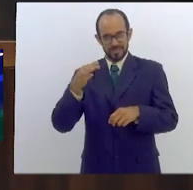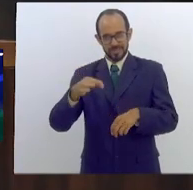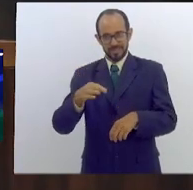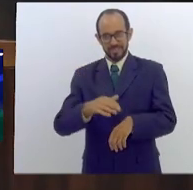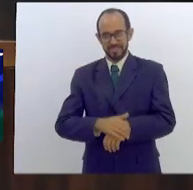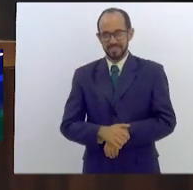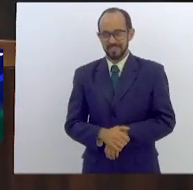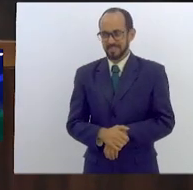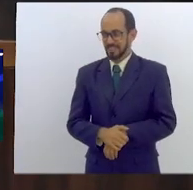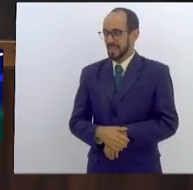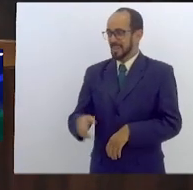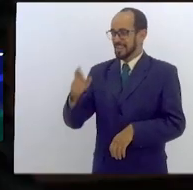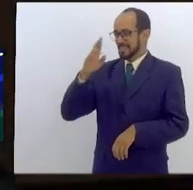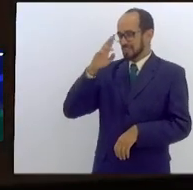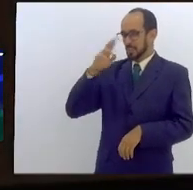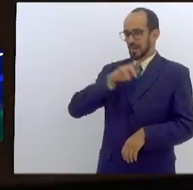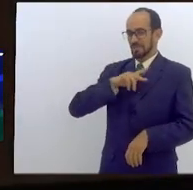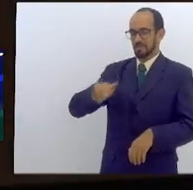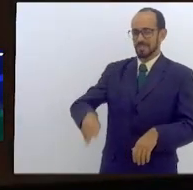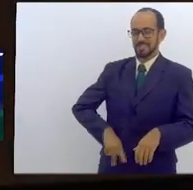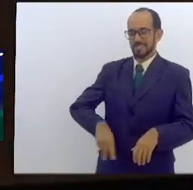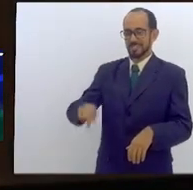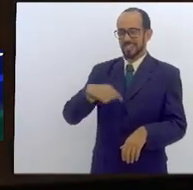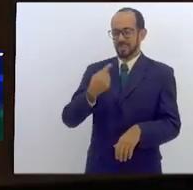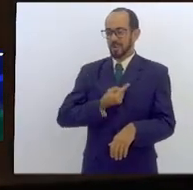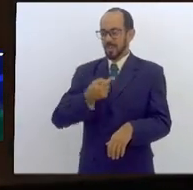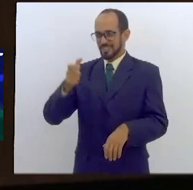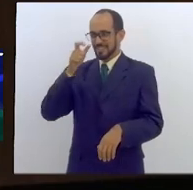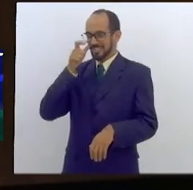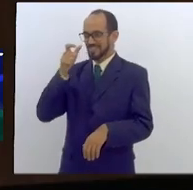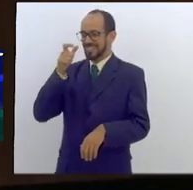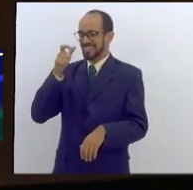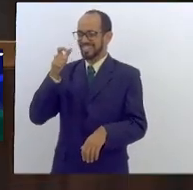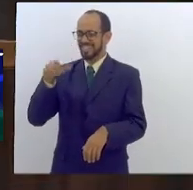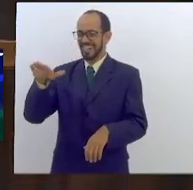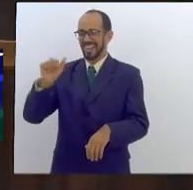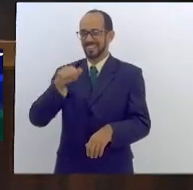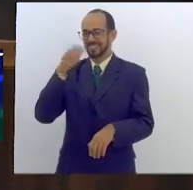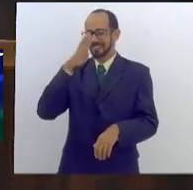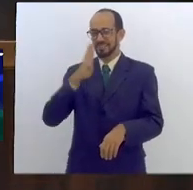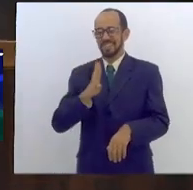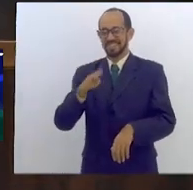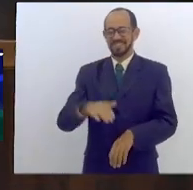Senhora presidente, nós já estamos antenados no Brasil.